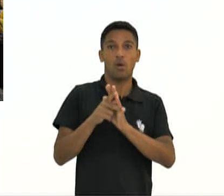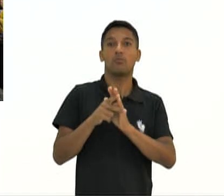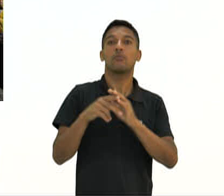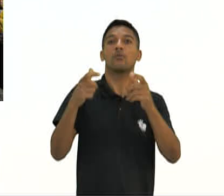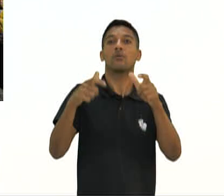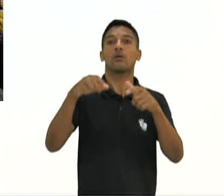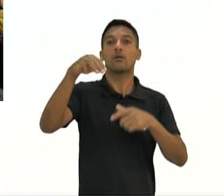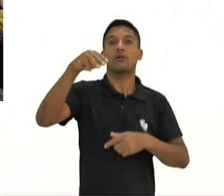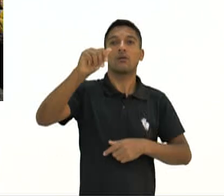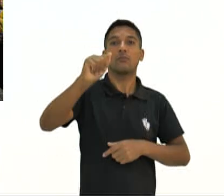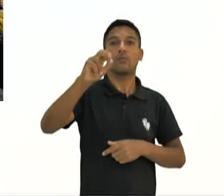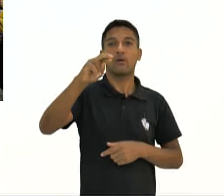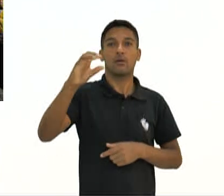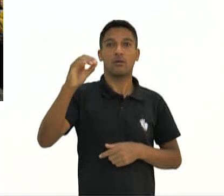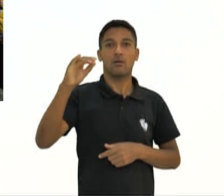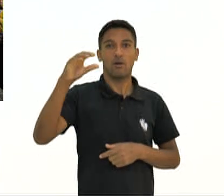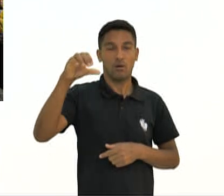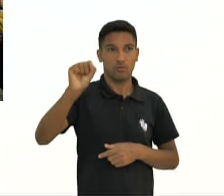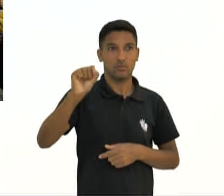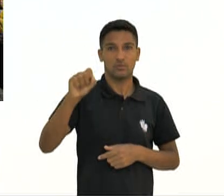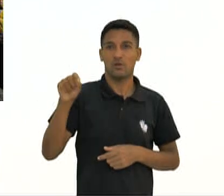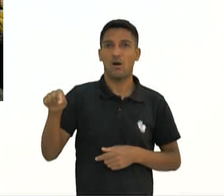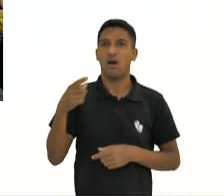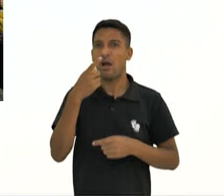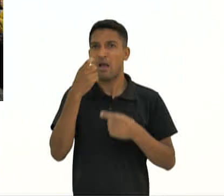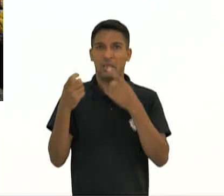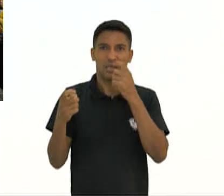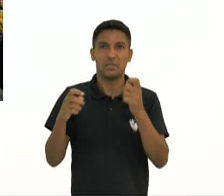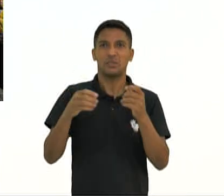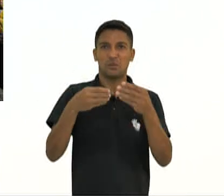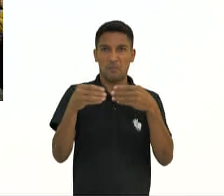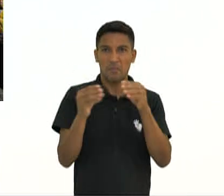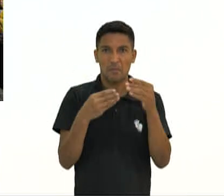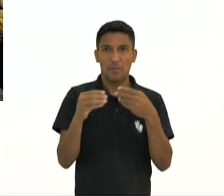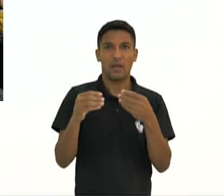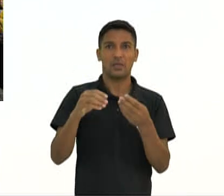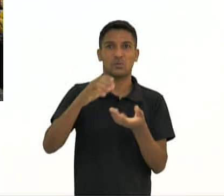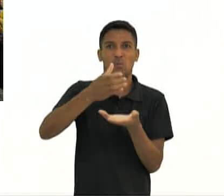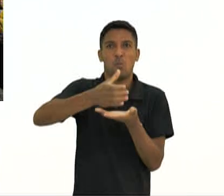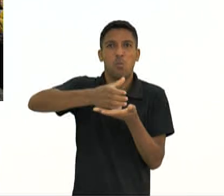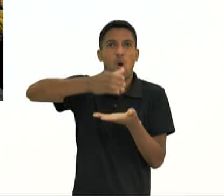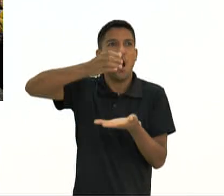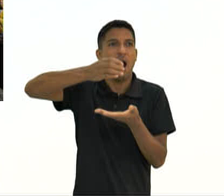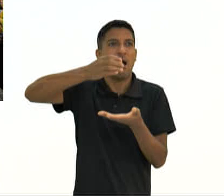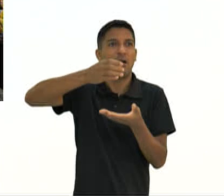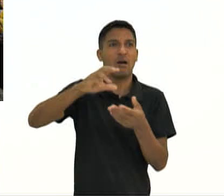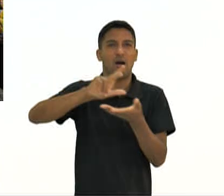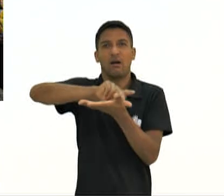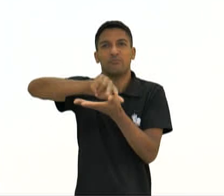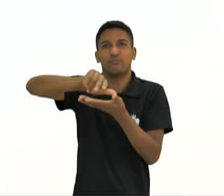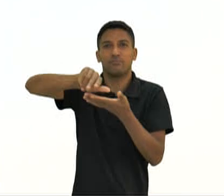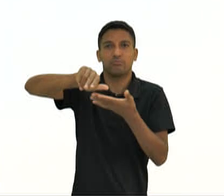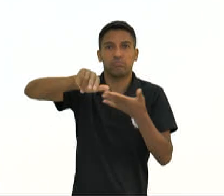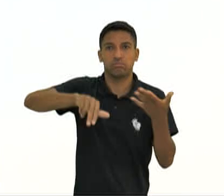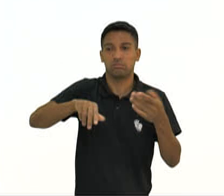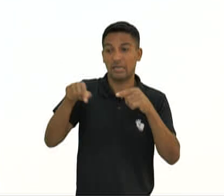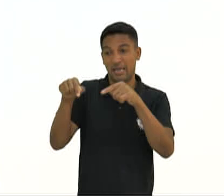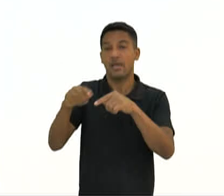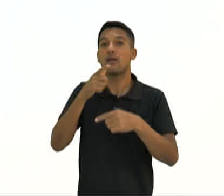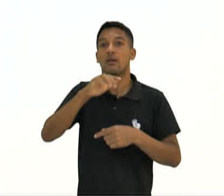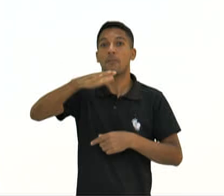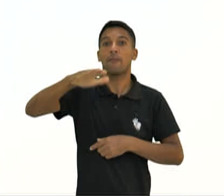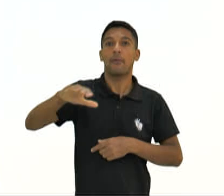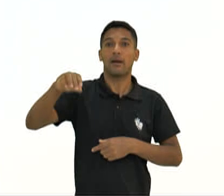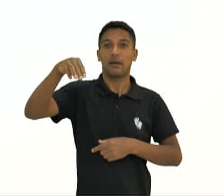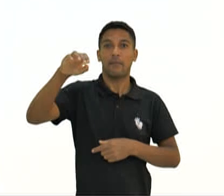em que você tem lixo plástico sendo acumulado às margens do mar Mediterrâneo. Uma situação muito triste. Dentro